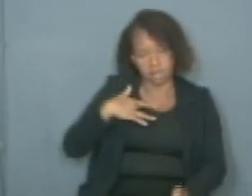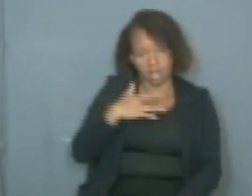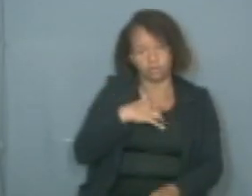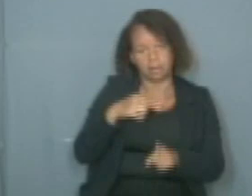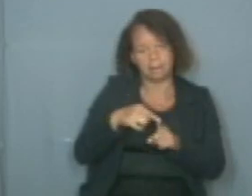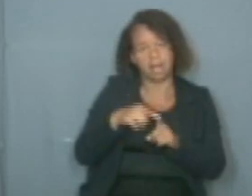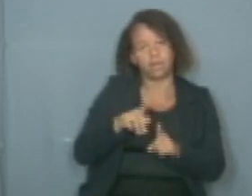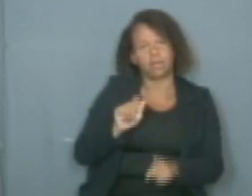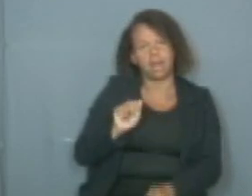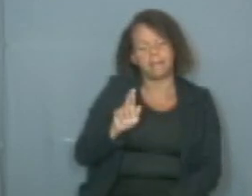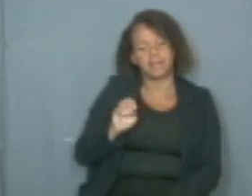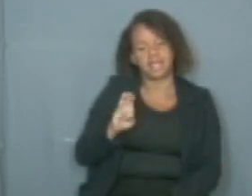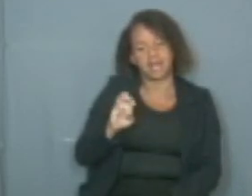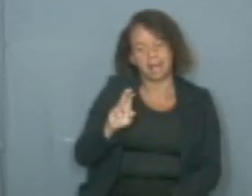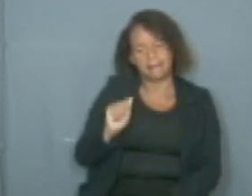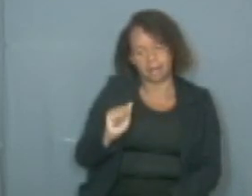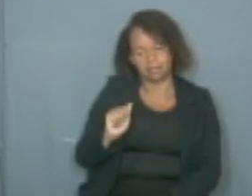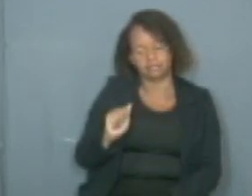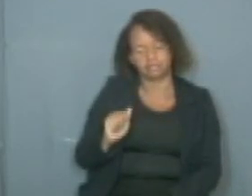da Guabiraba,